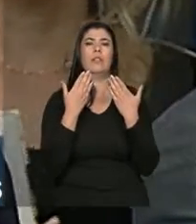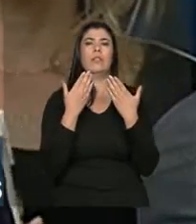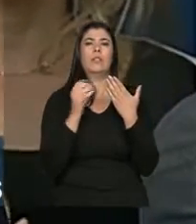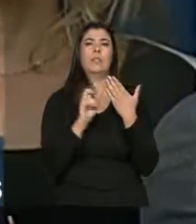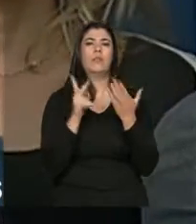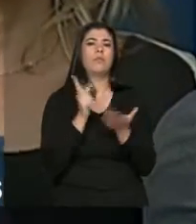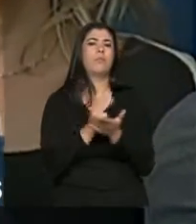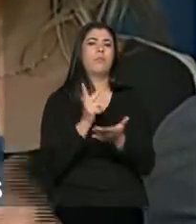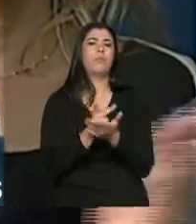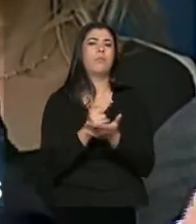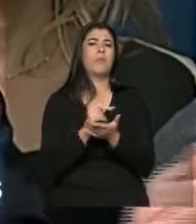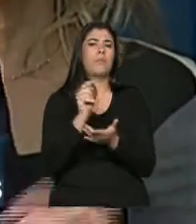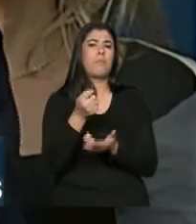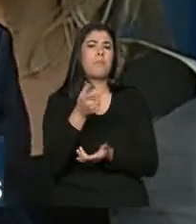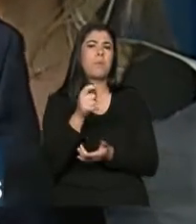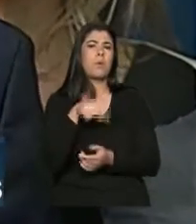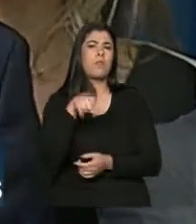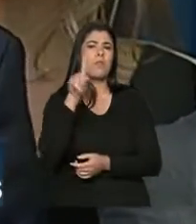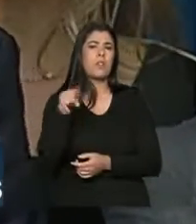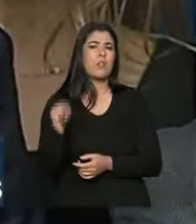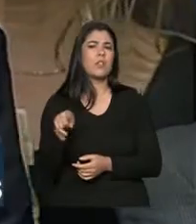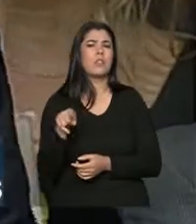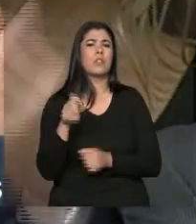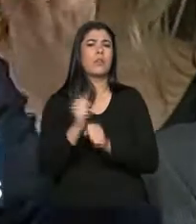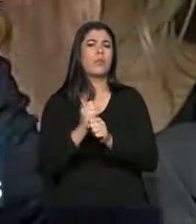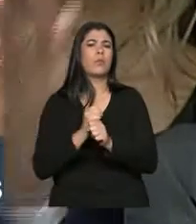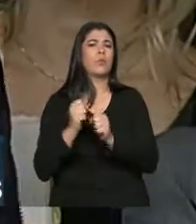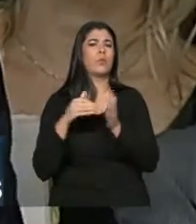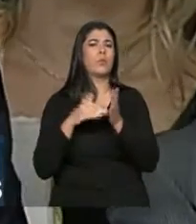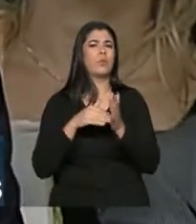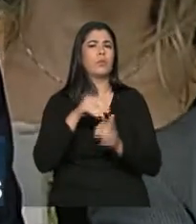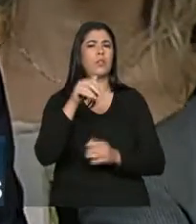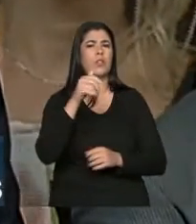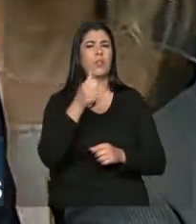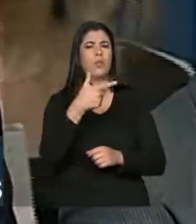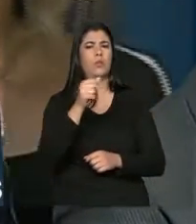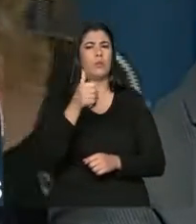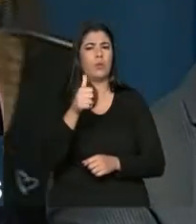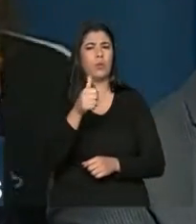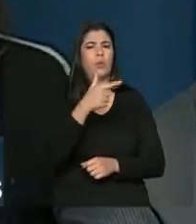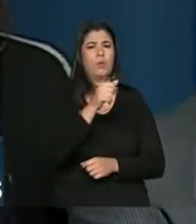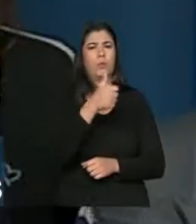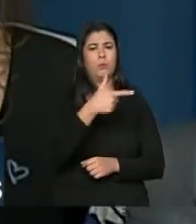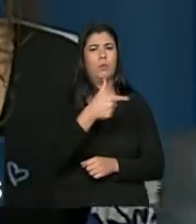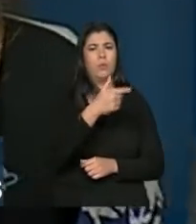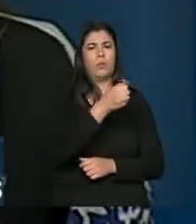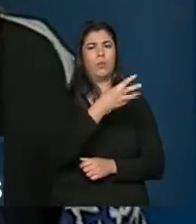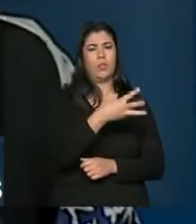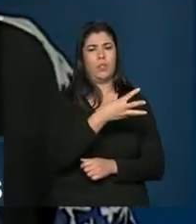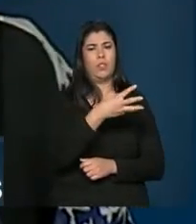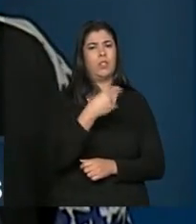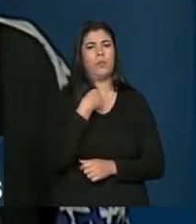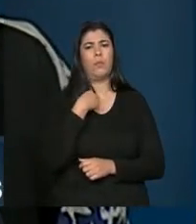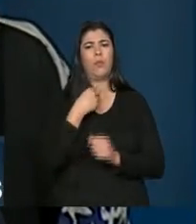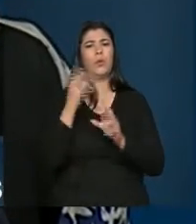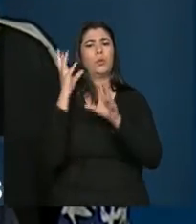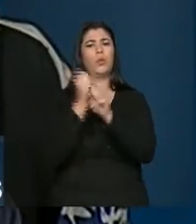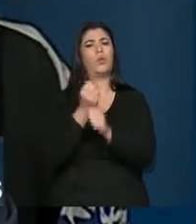o mesmo, com pouca variação de 11, 12 ou 13. Portanto, não permite essa conclusão.